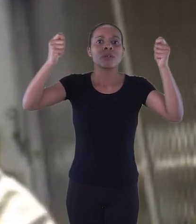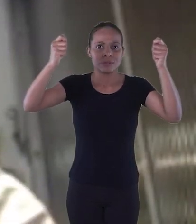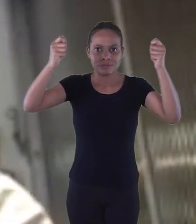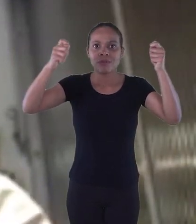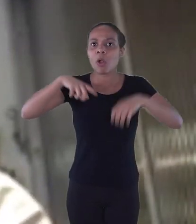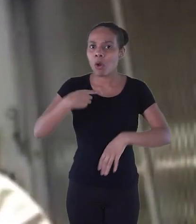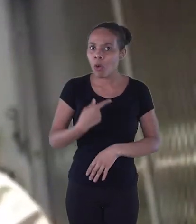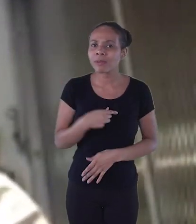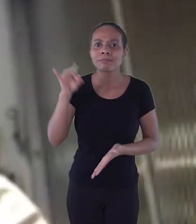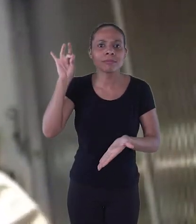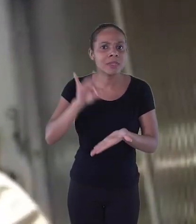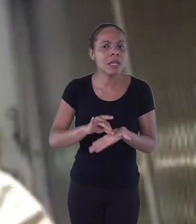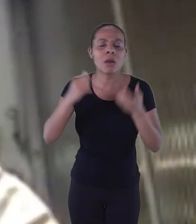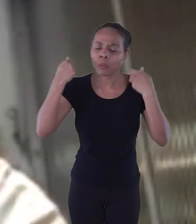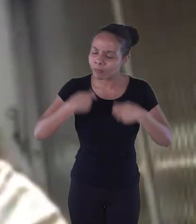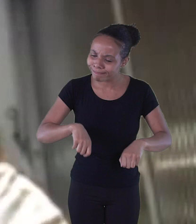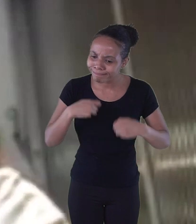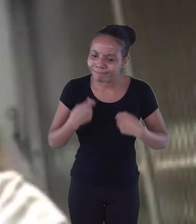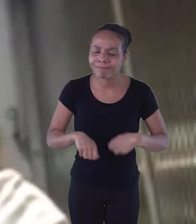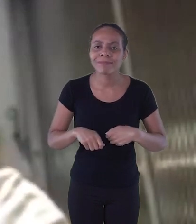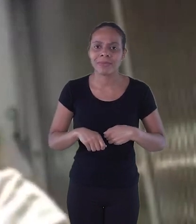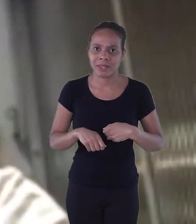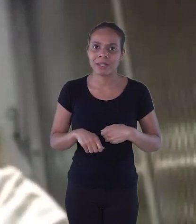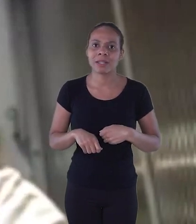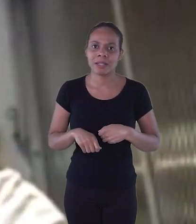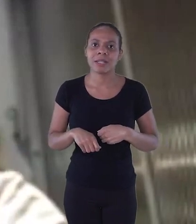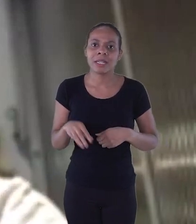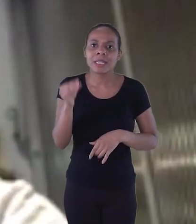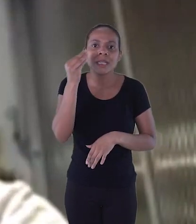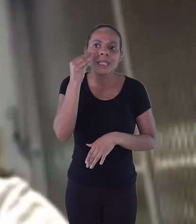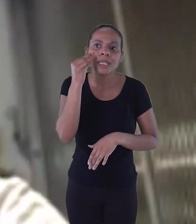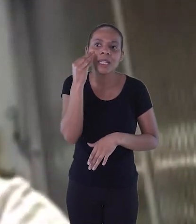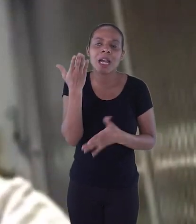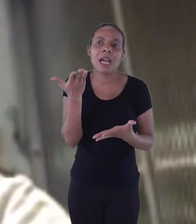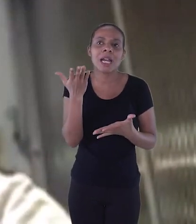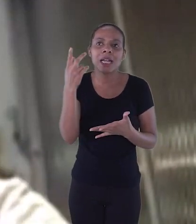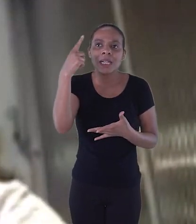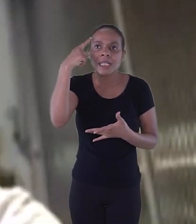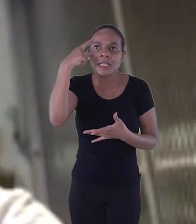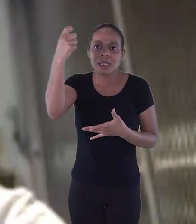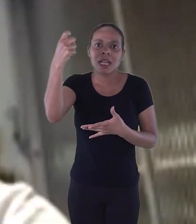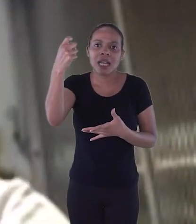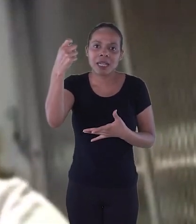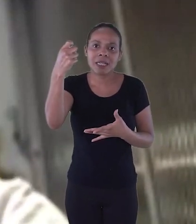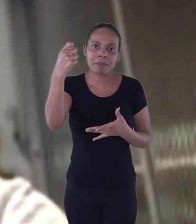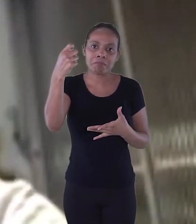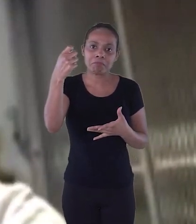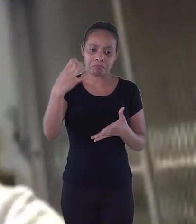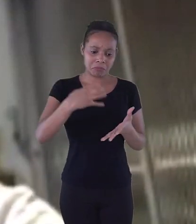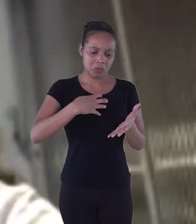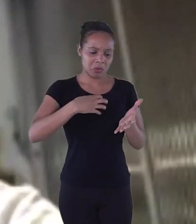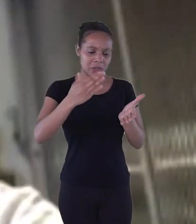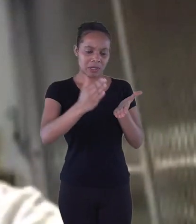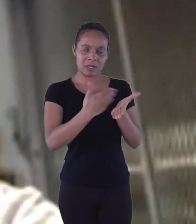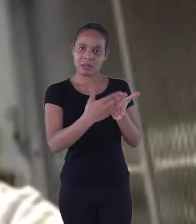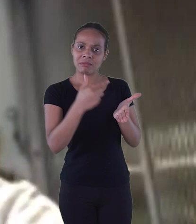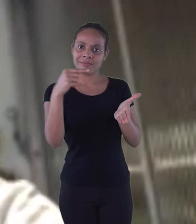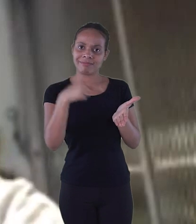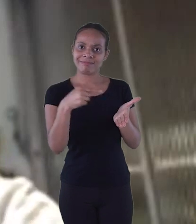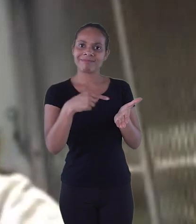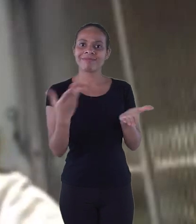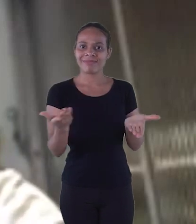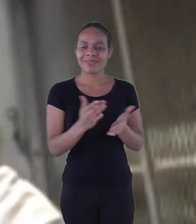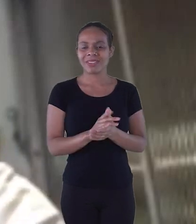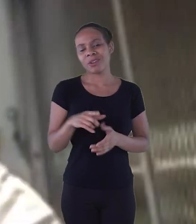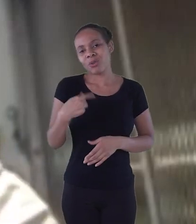realmente trazer isso, como você bem colocou, para uma linguagem como da enciclopédia, que é uma linguagem, como a Lili colocou, da fabulação, e como a gente